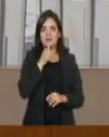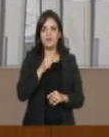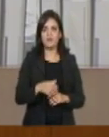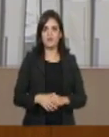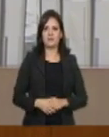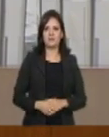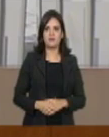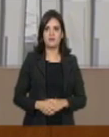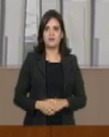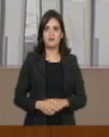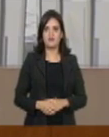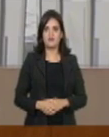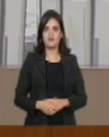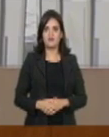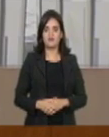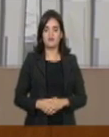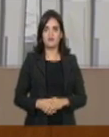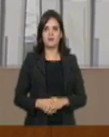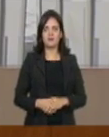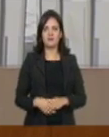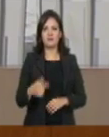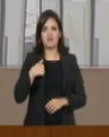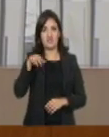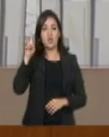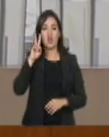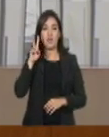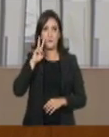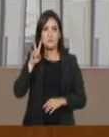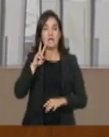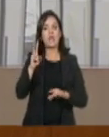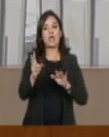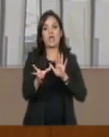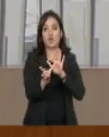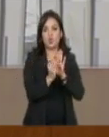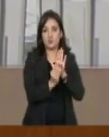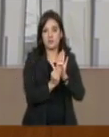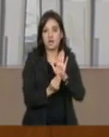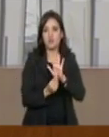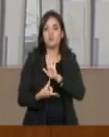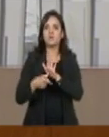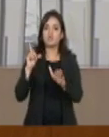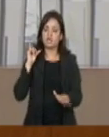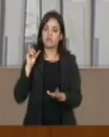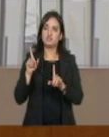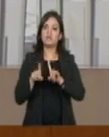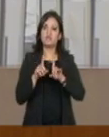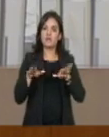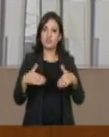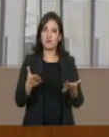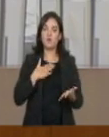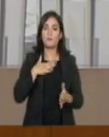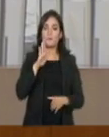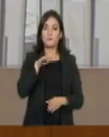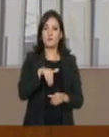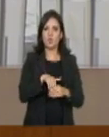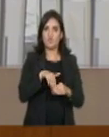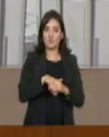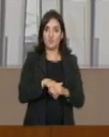superiores. Em que eu relembrei esses outros dados, agora no voto explicitamente eu trago os dados. E